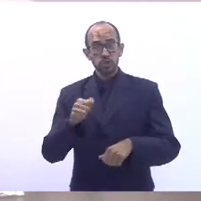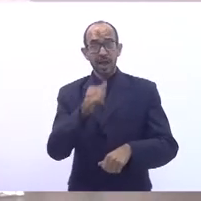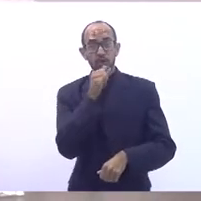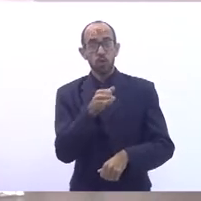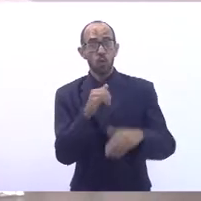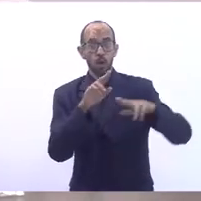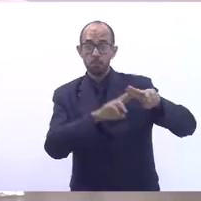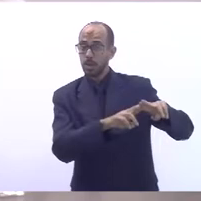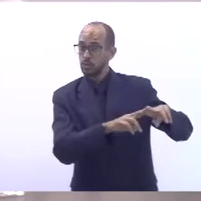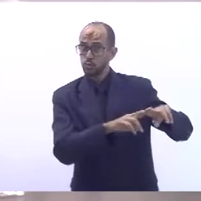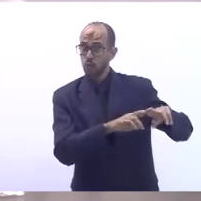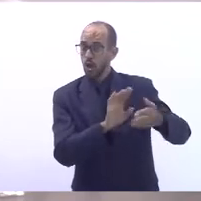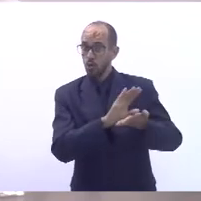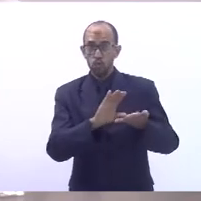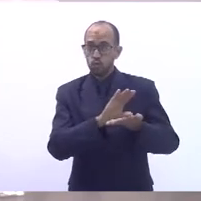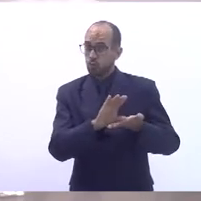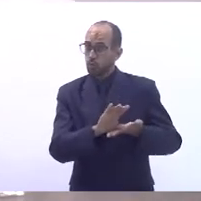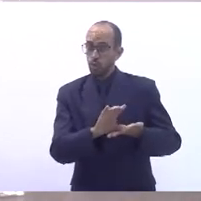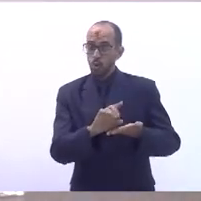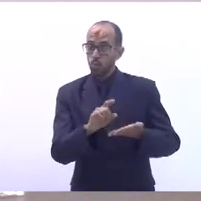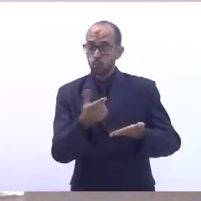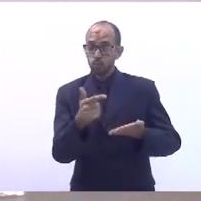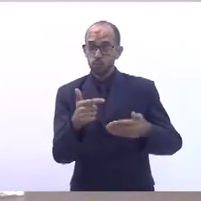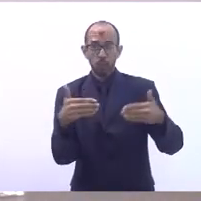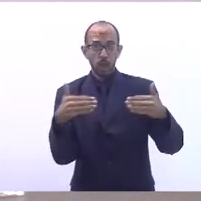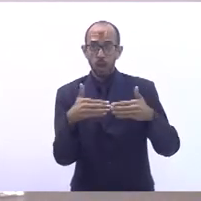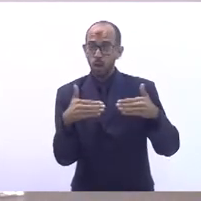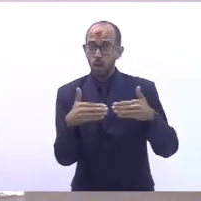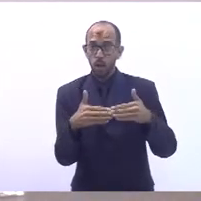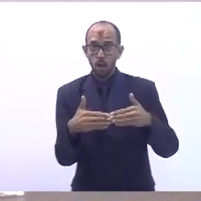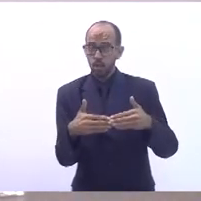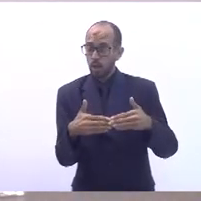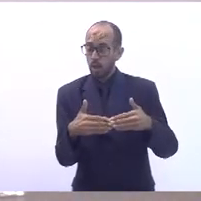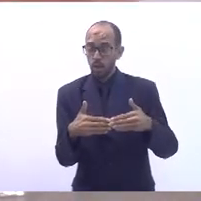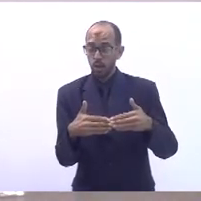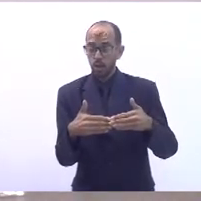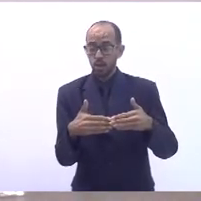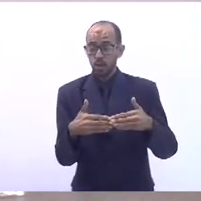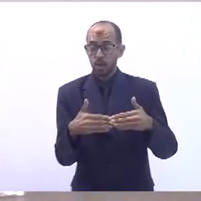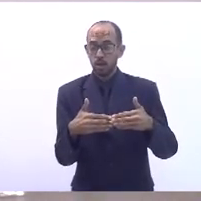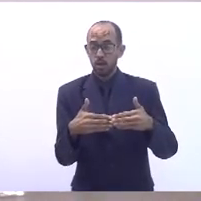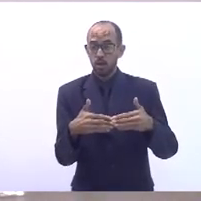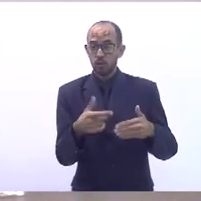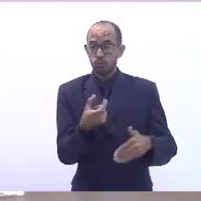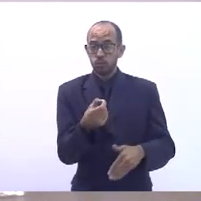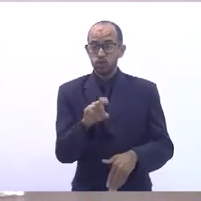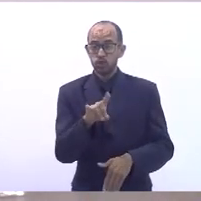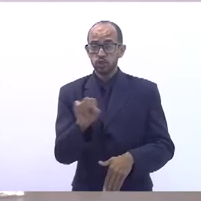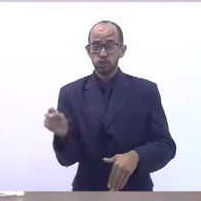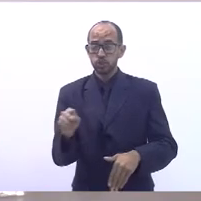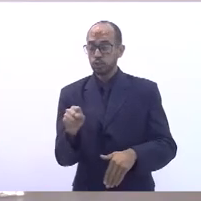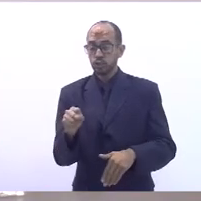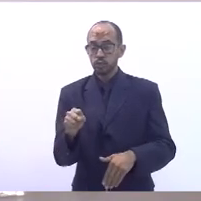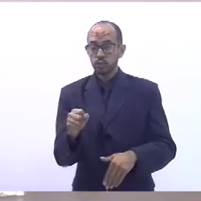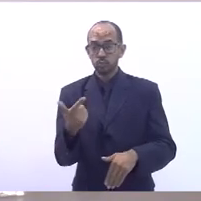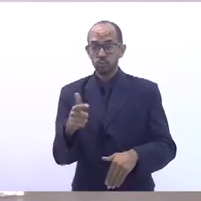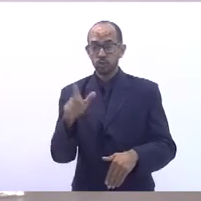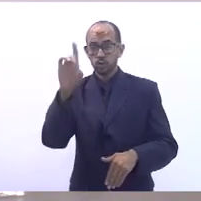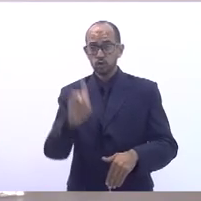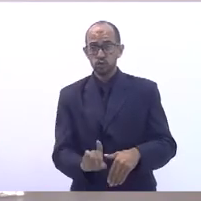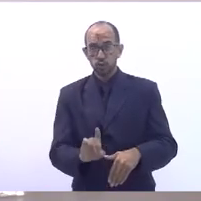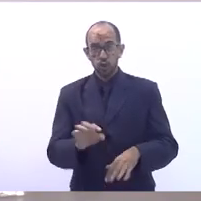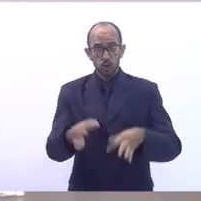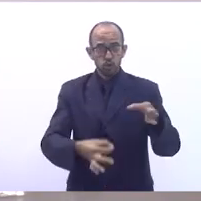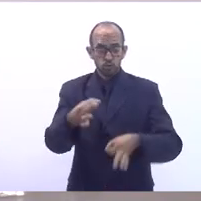a nossa Constituição não prevê esse tipo de coisa André 20 dias de prisão sem direito a